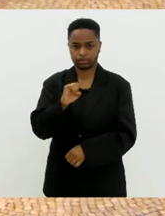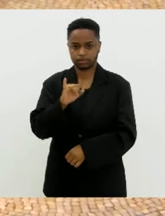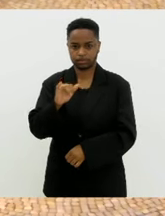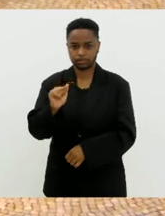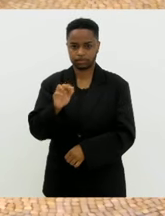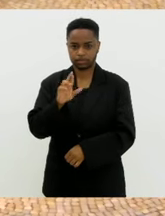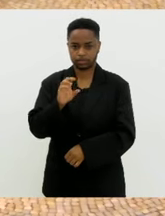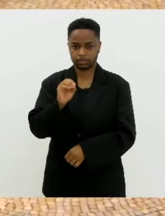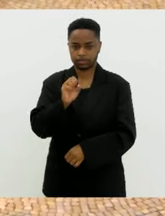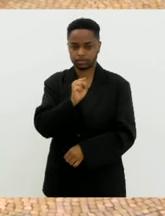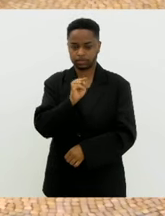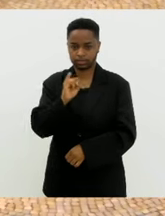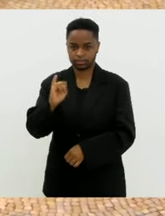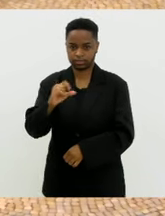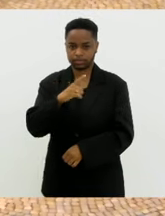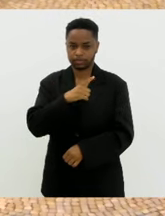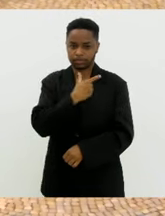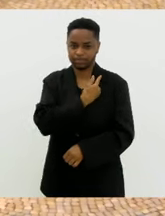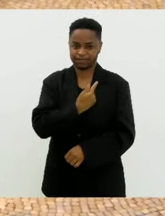governador